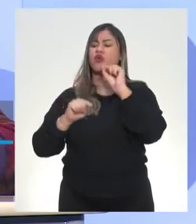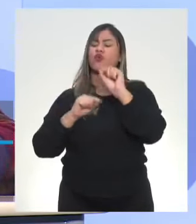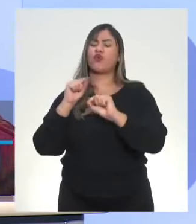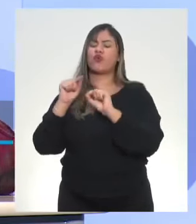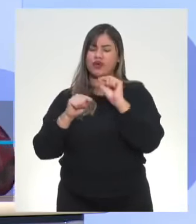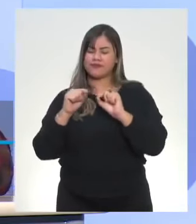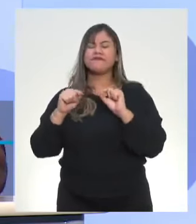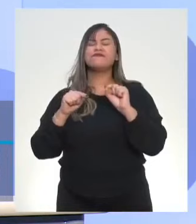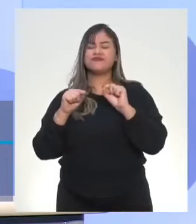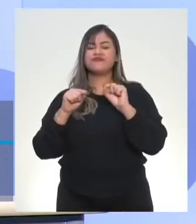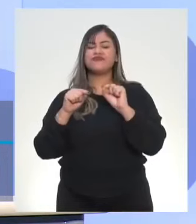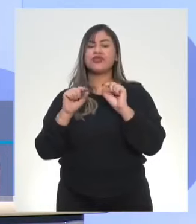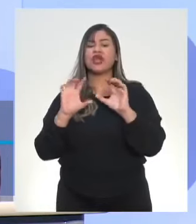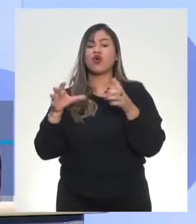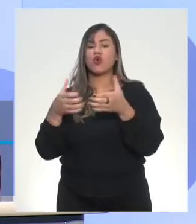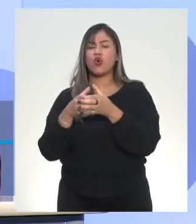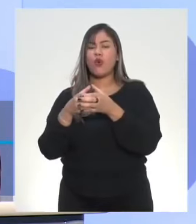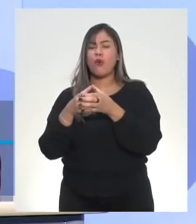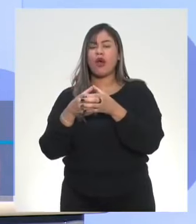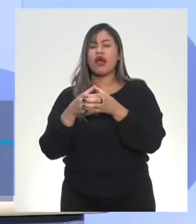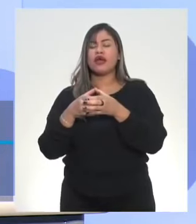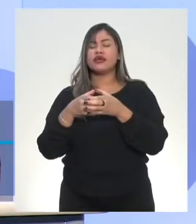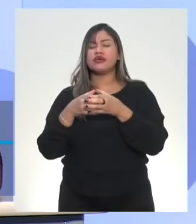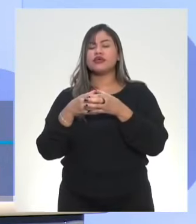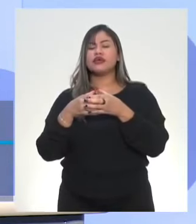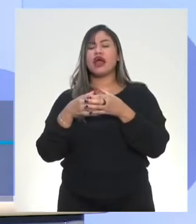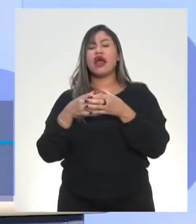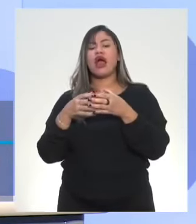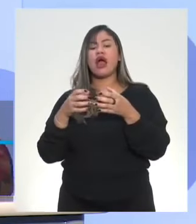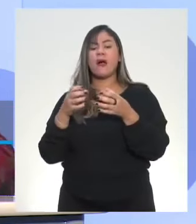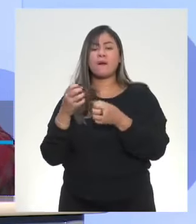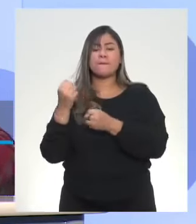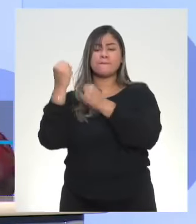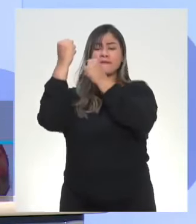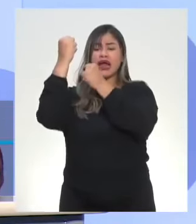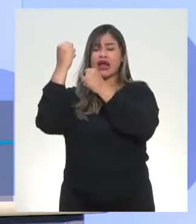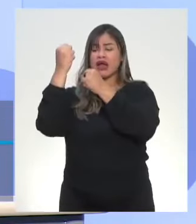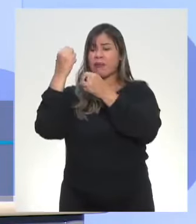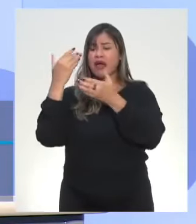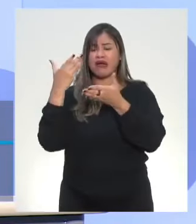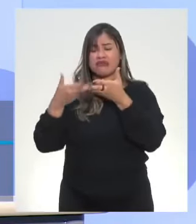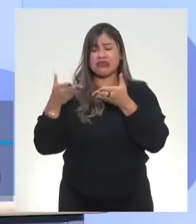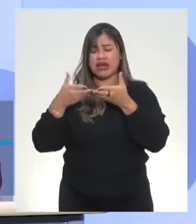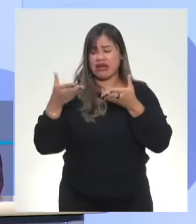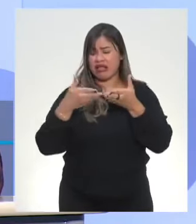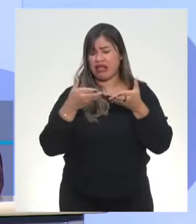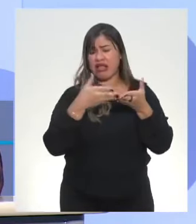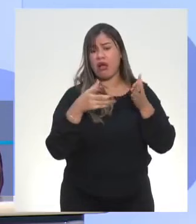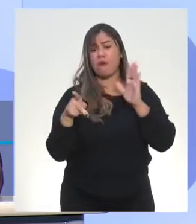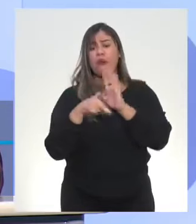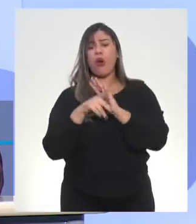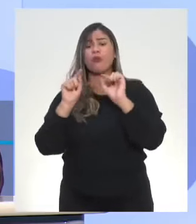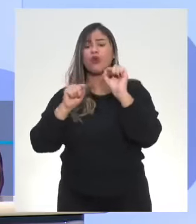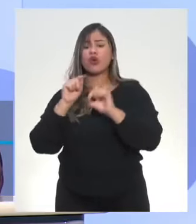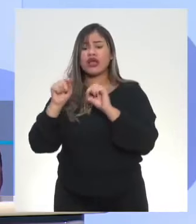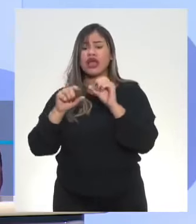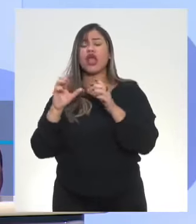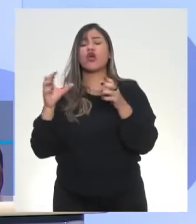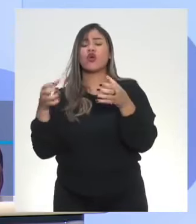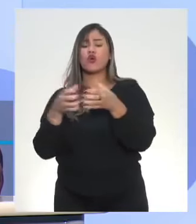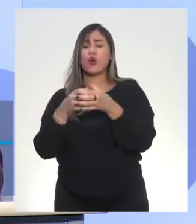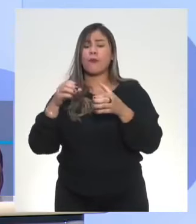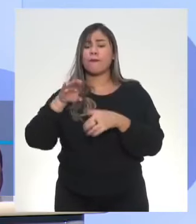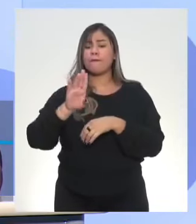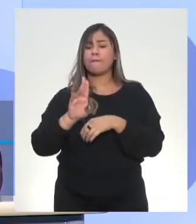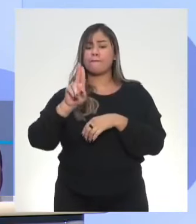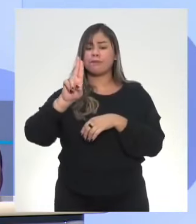Média inteira concentrando poderes, e agora está perdendo esse espaço justamente para a burguesia. Então,